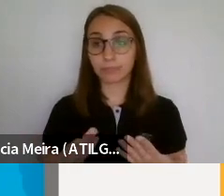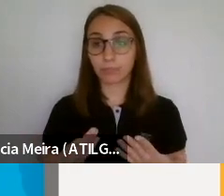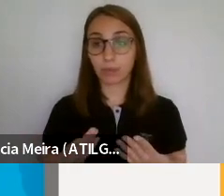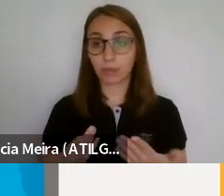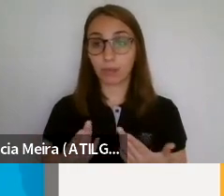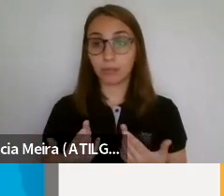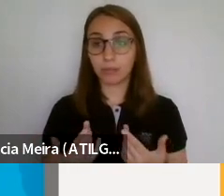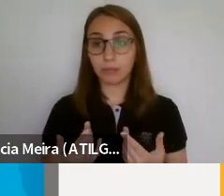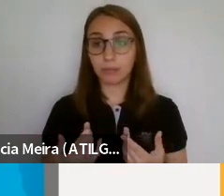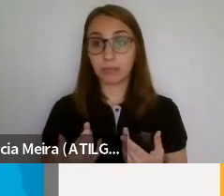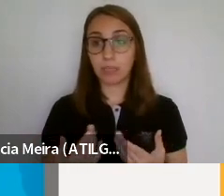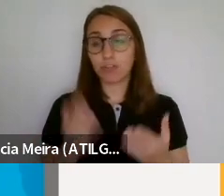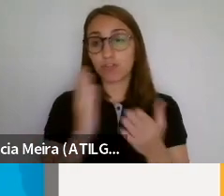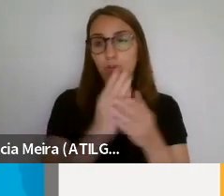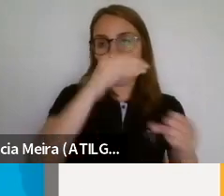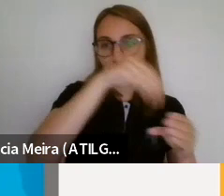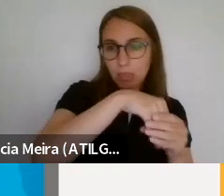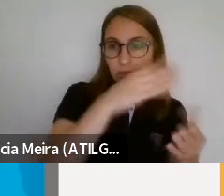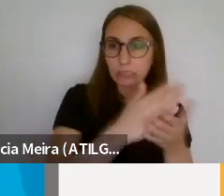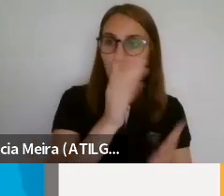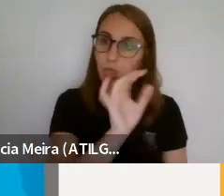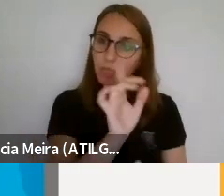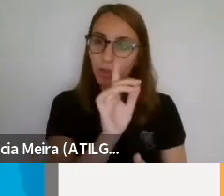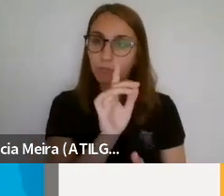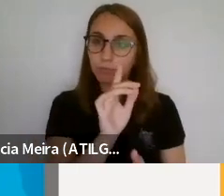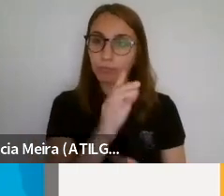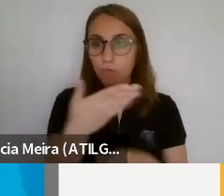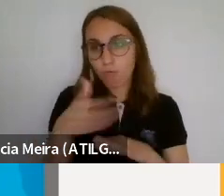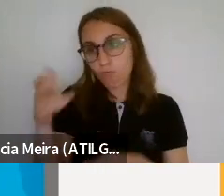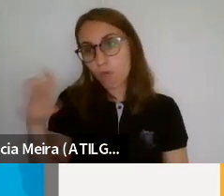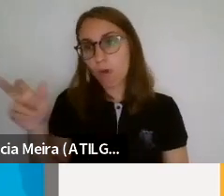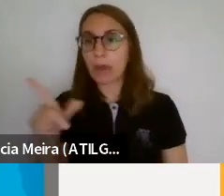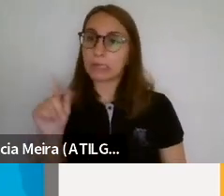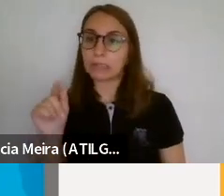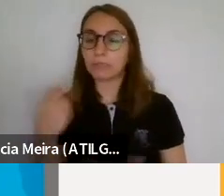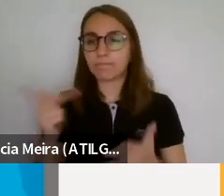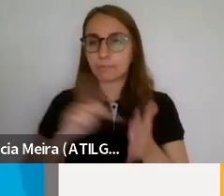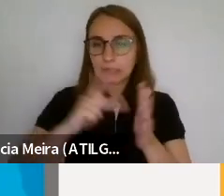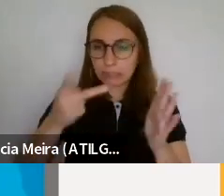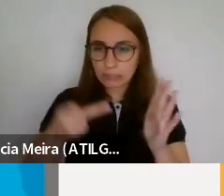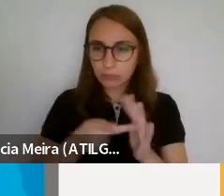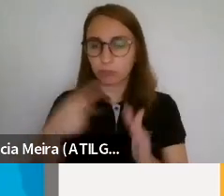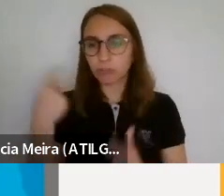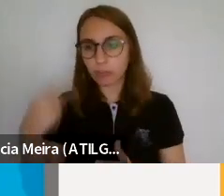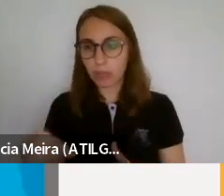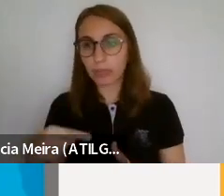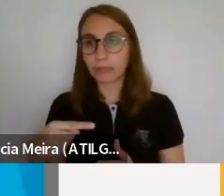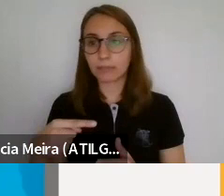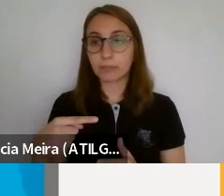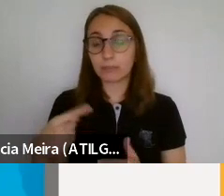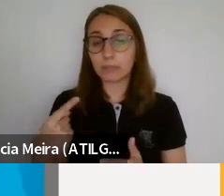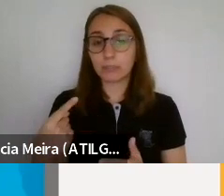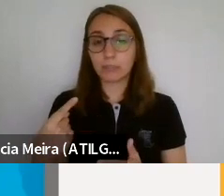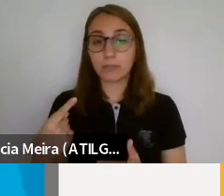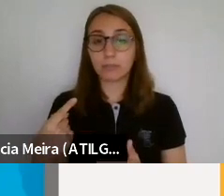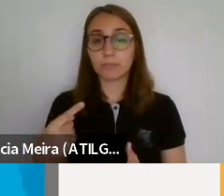só ao contexto escolar. Portanto, são a utilização de tecnologias digitais, não é? Que têm uma dimensão indireta,